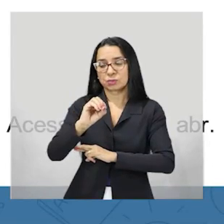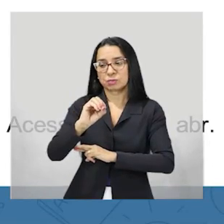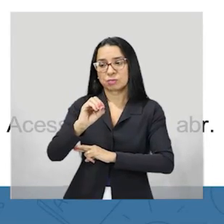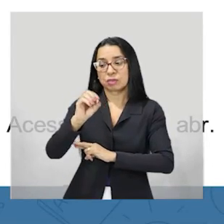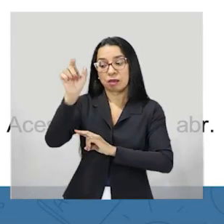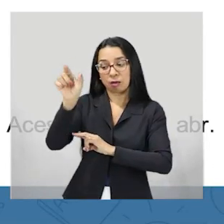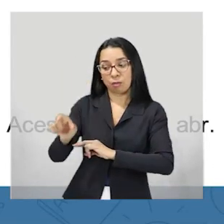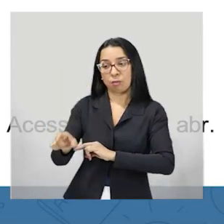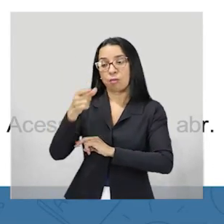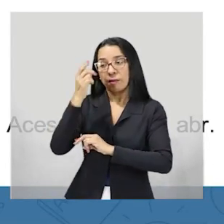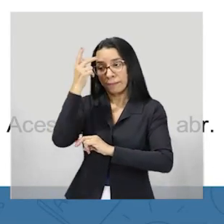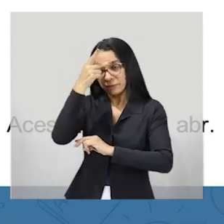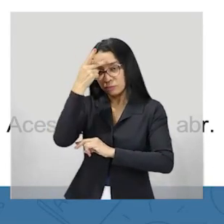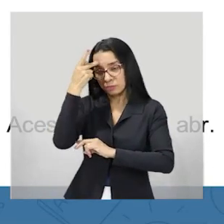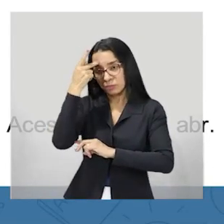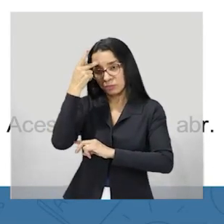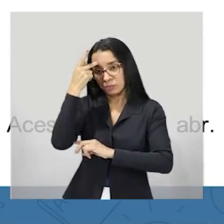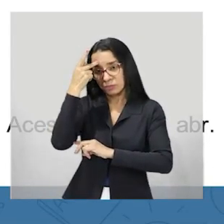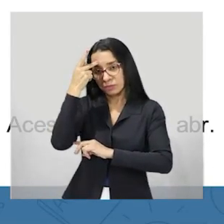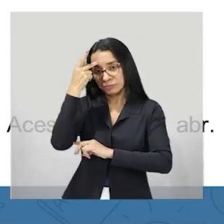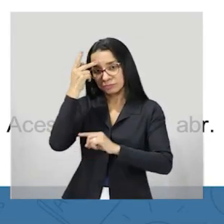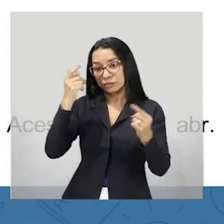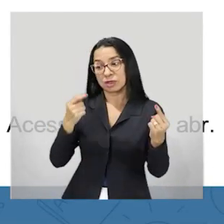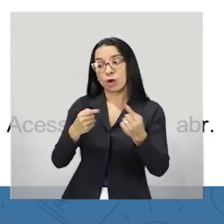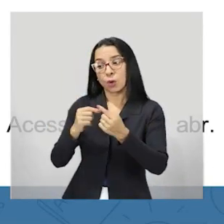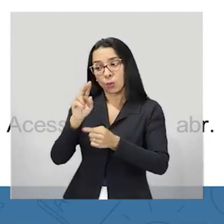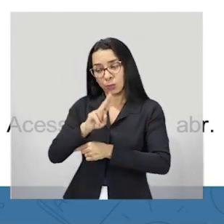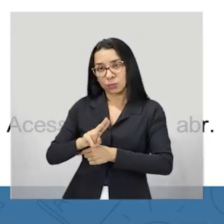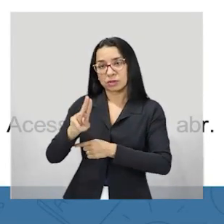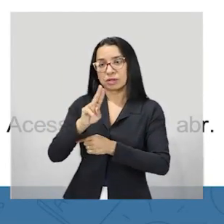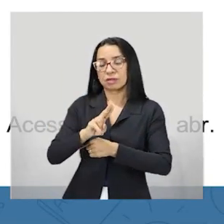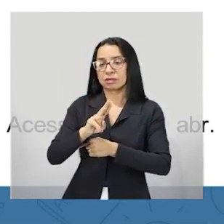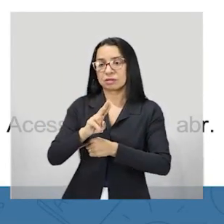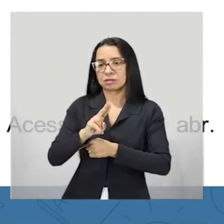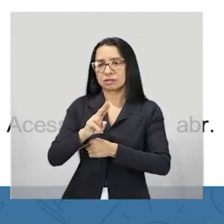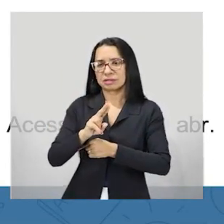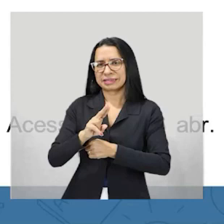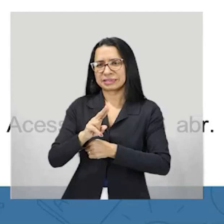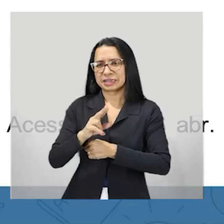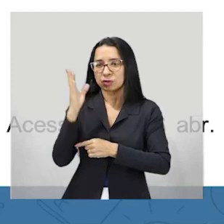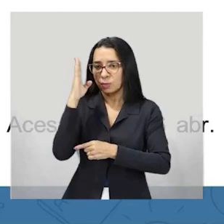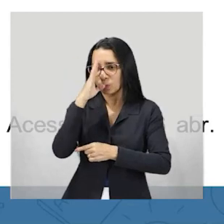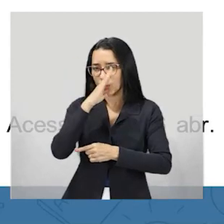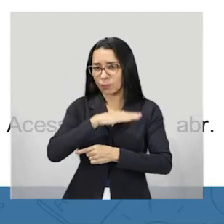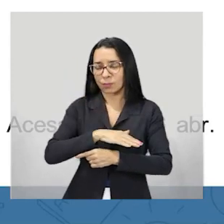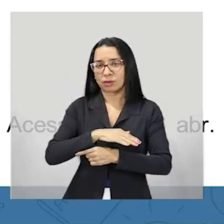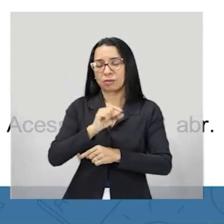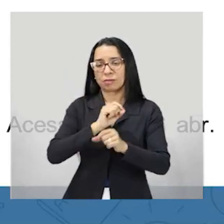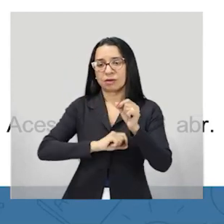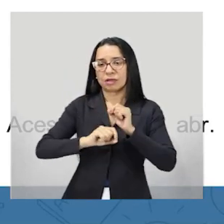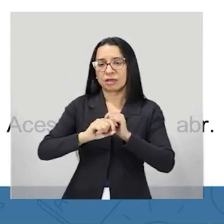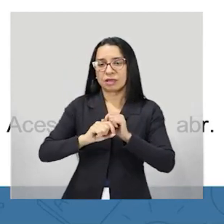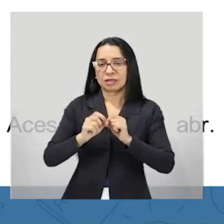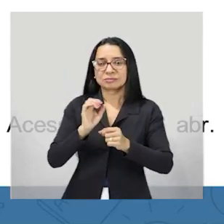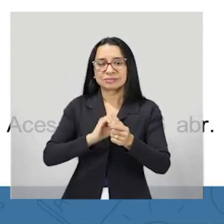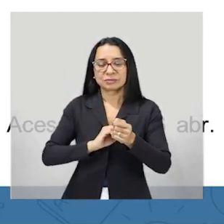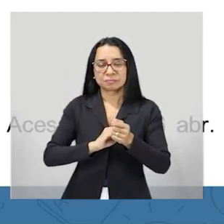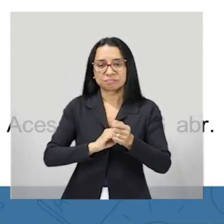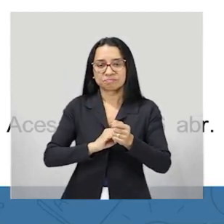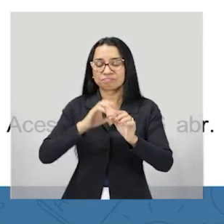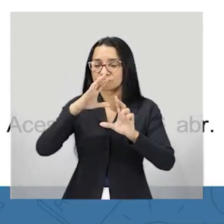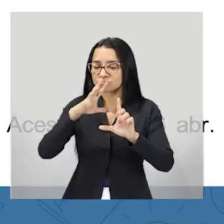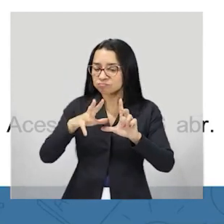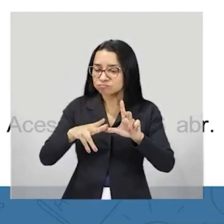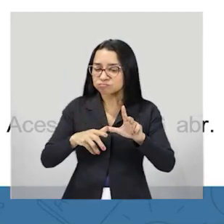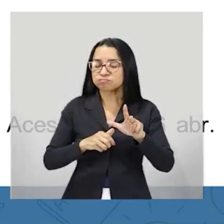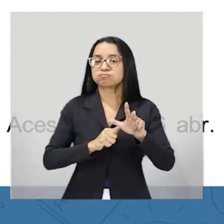pessoas que utilizavam-se da má-fé, falsificando documentos, tá certo, para tomar